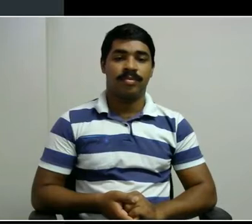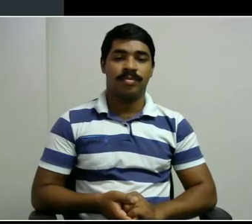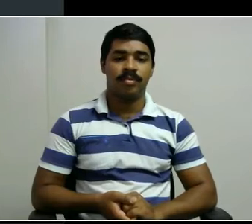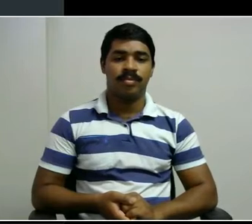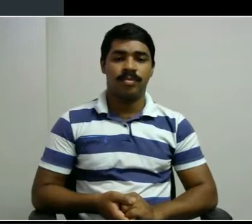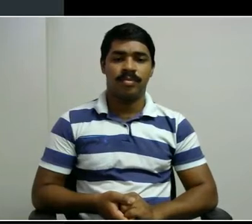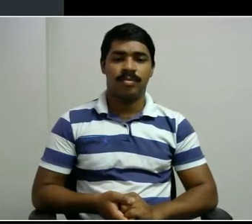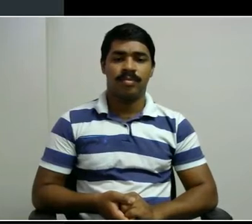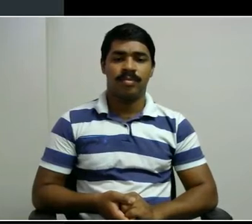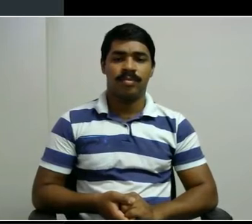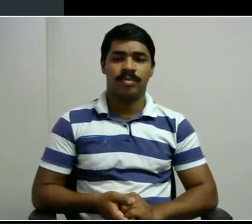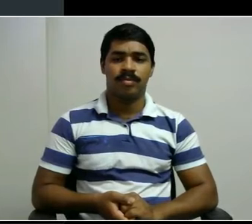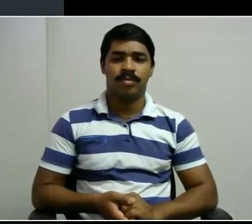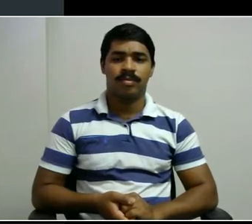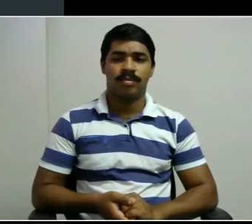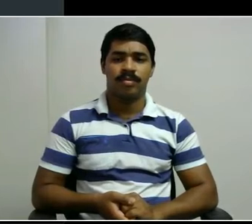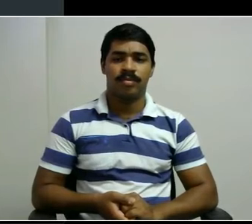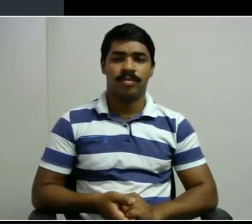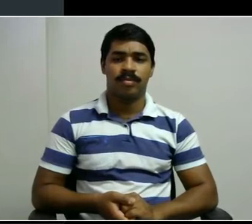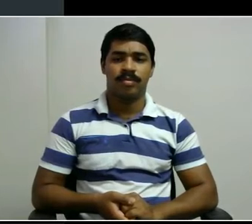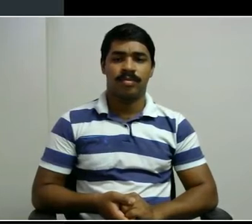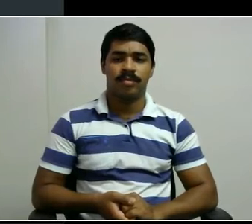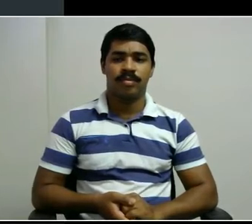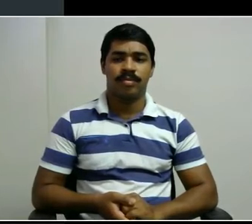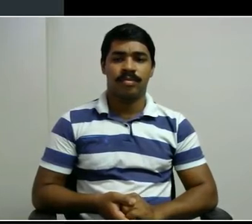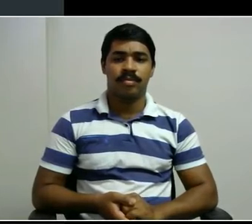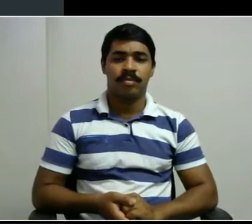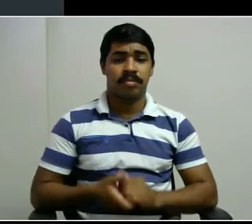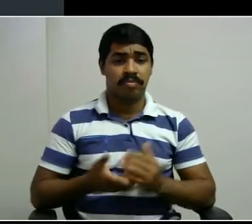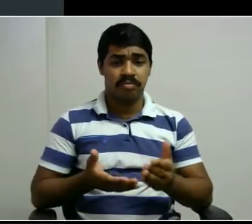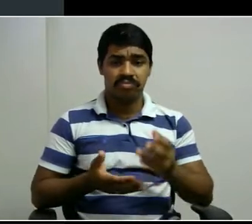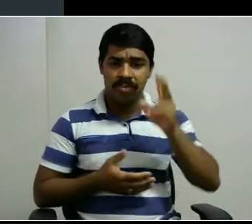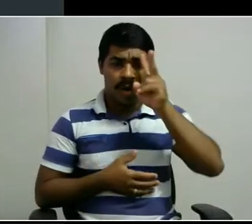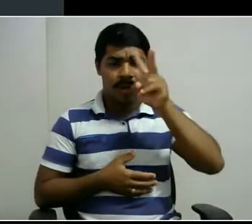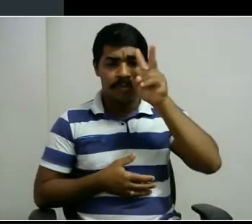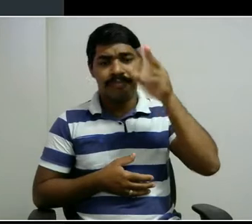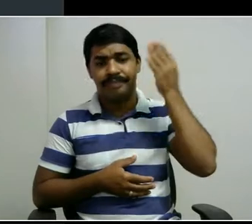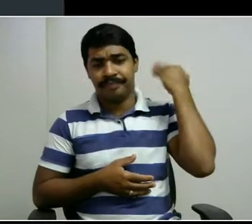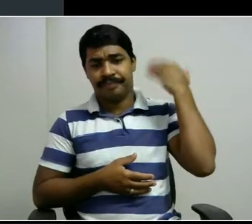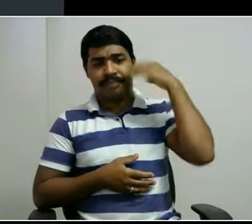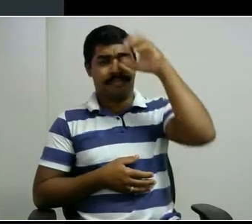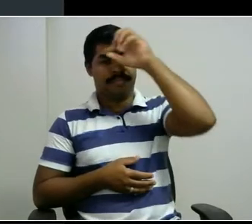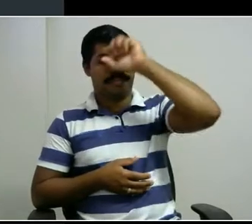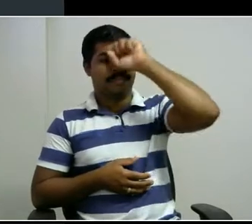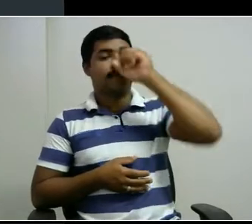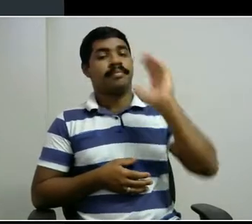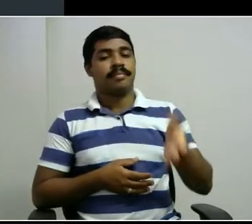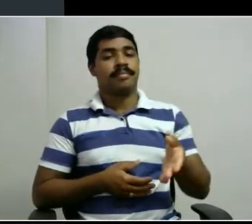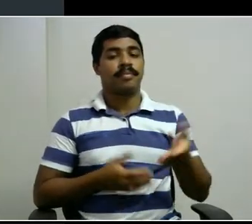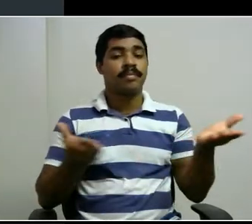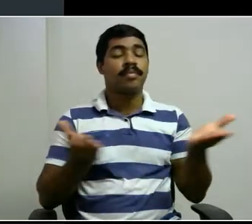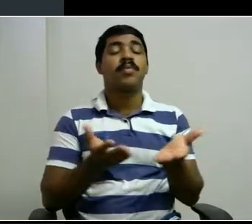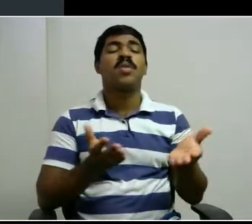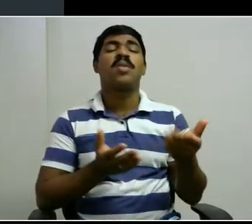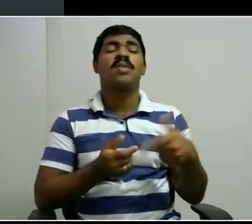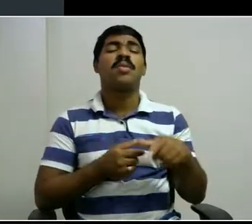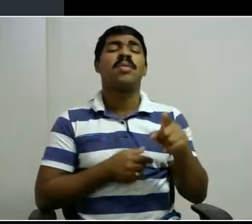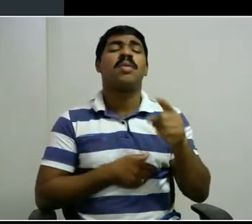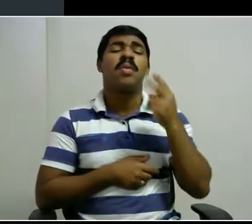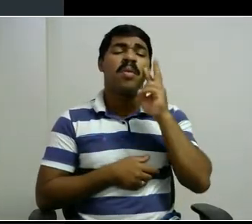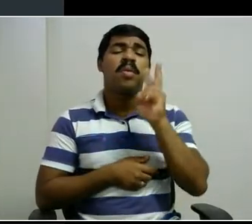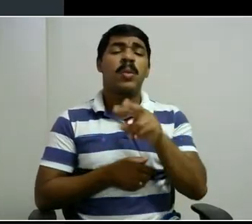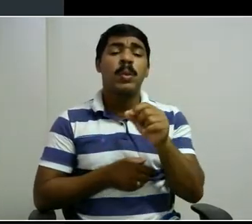2x menos 2. Bem simples, essa é uma revisão da aula anterior. E agora vamos ver exatamente como